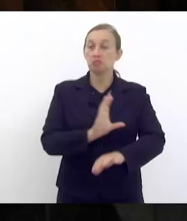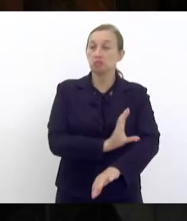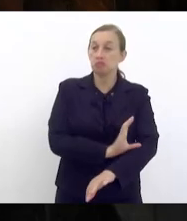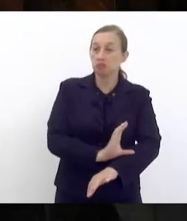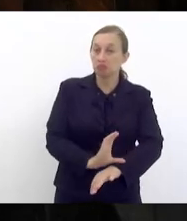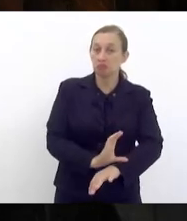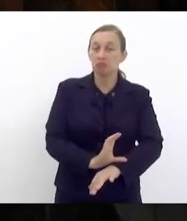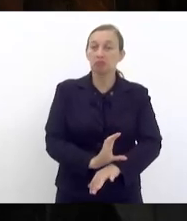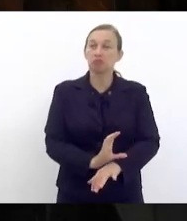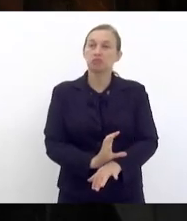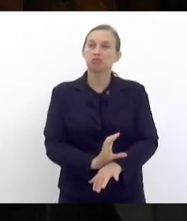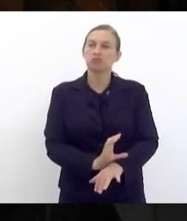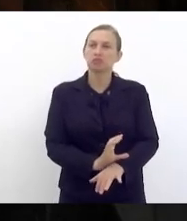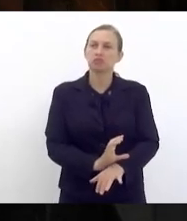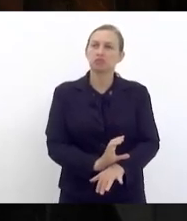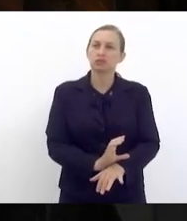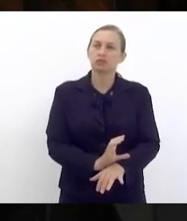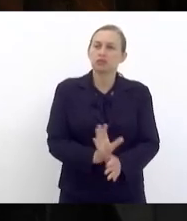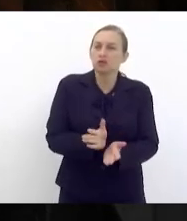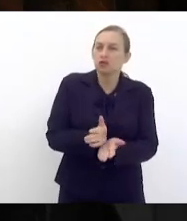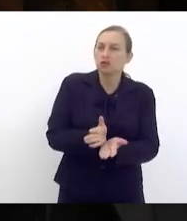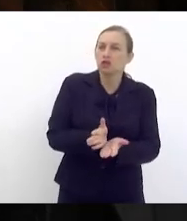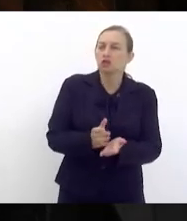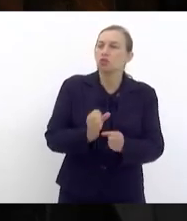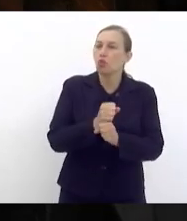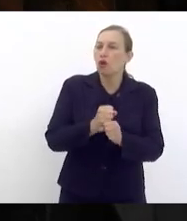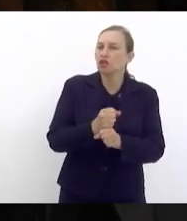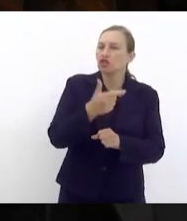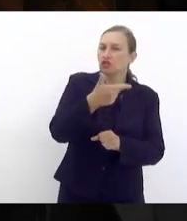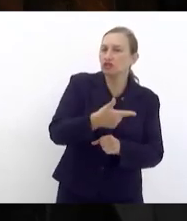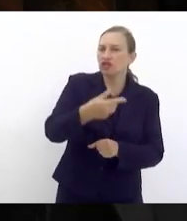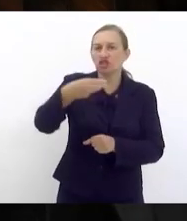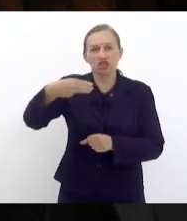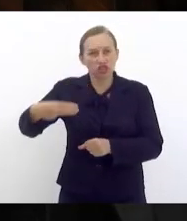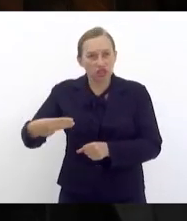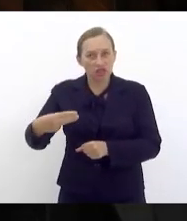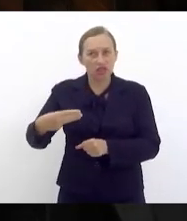receita em 23 e